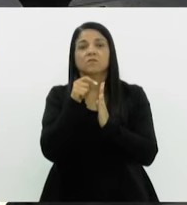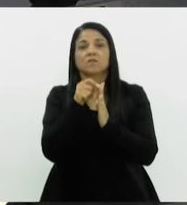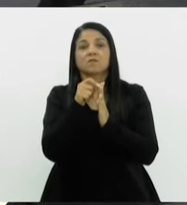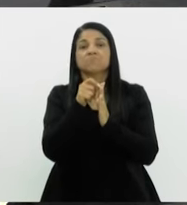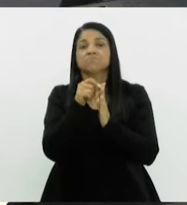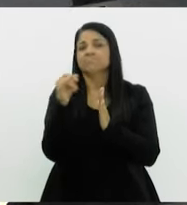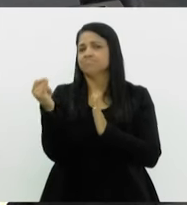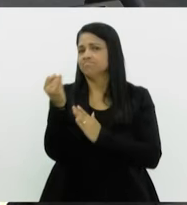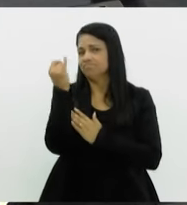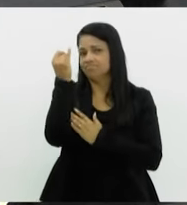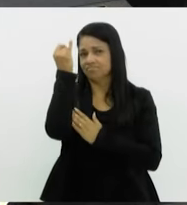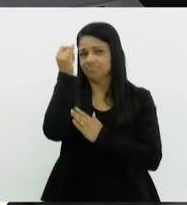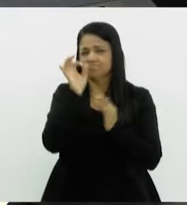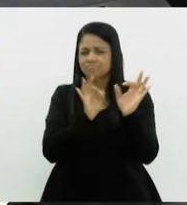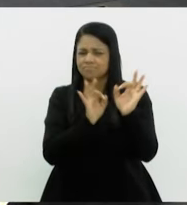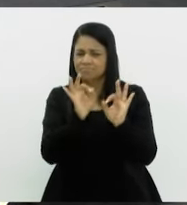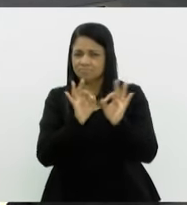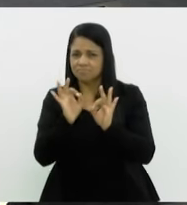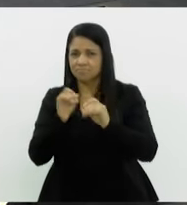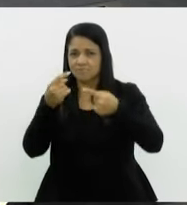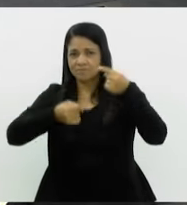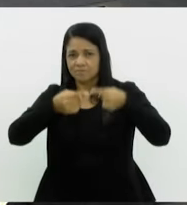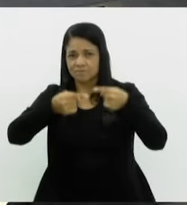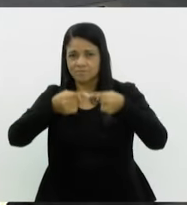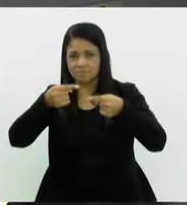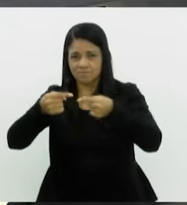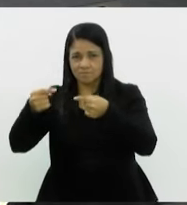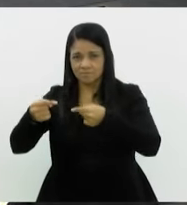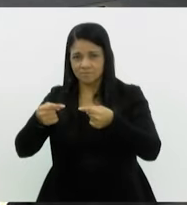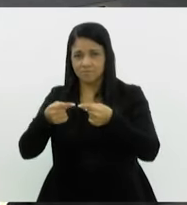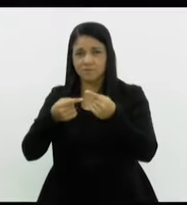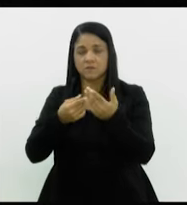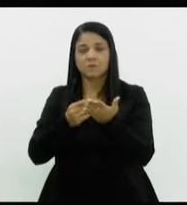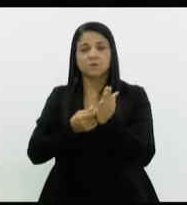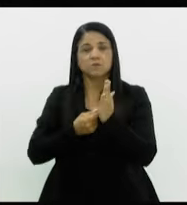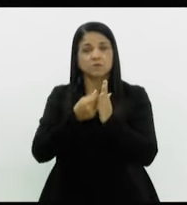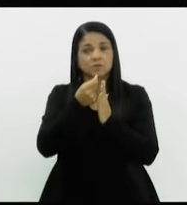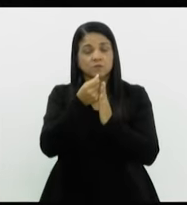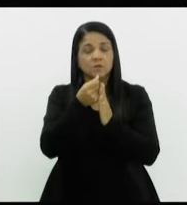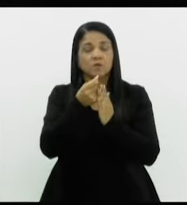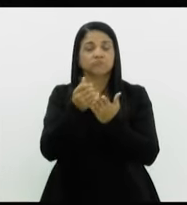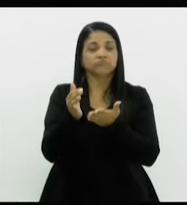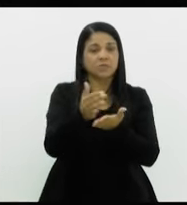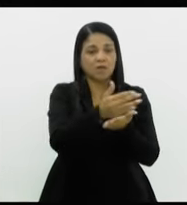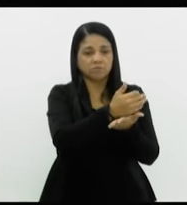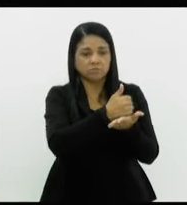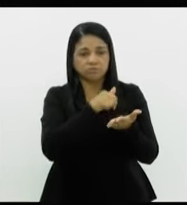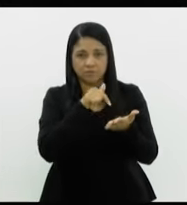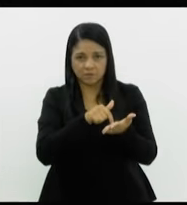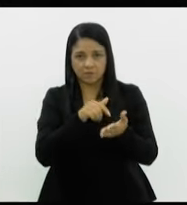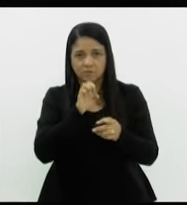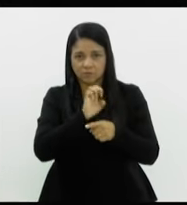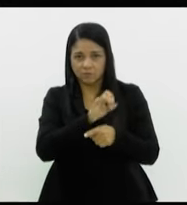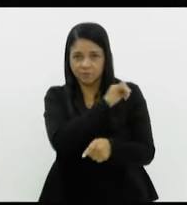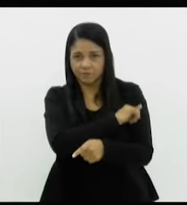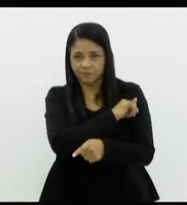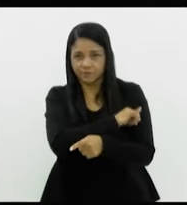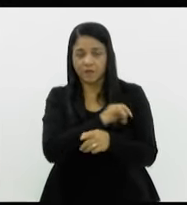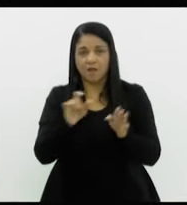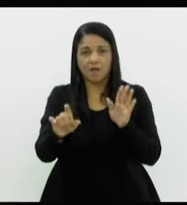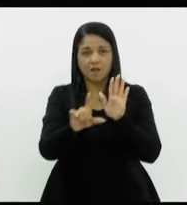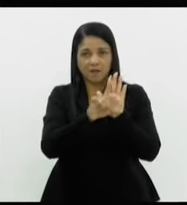que preparam as discussões acerca da alocação dos recursos disponíveis no Estado do Rio de Janeiro, sobretudo a